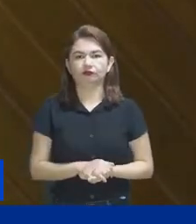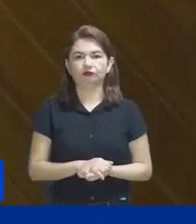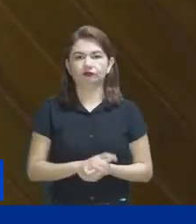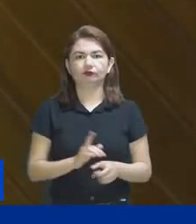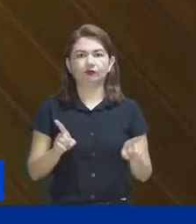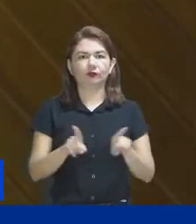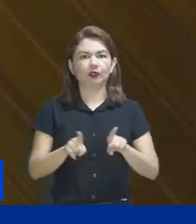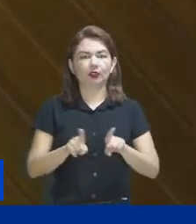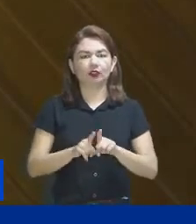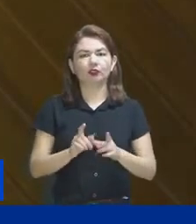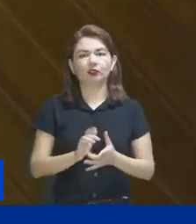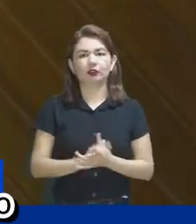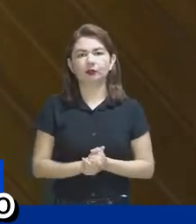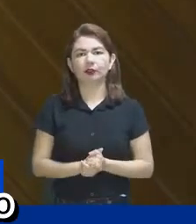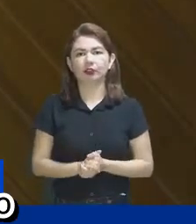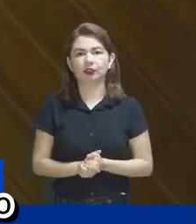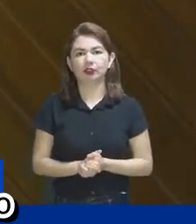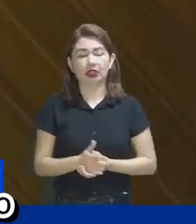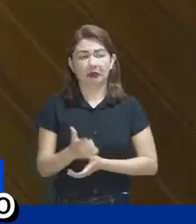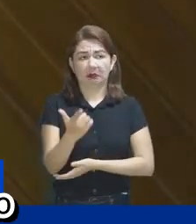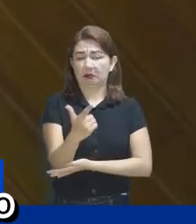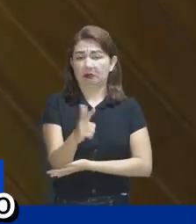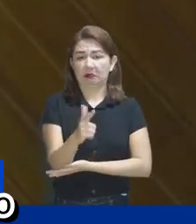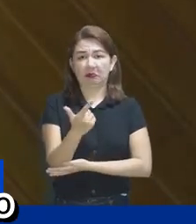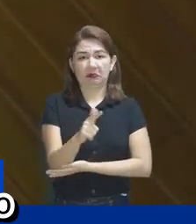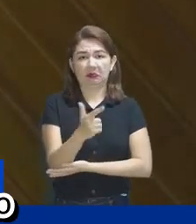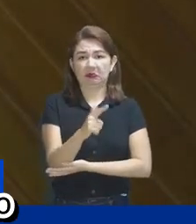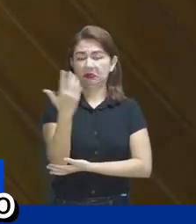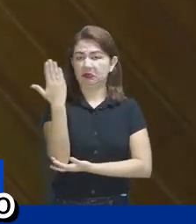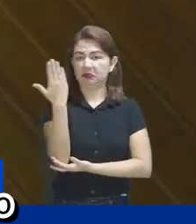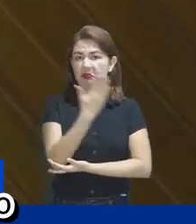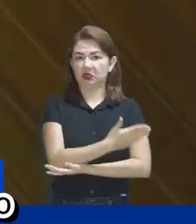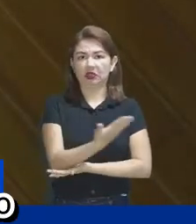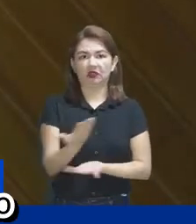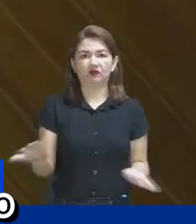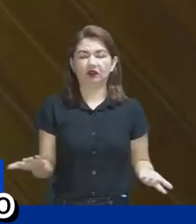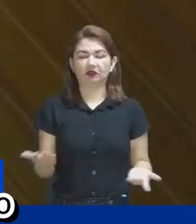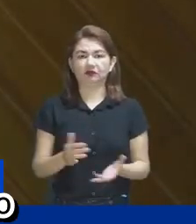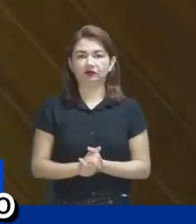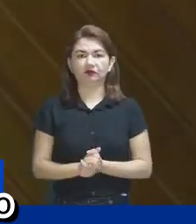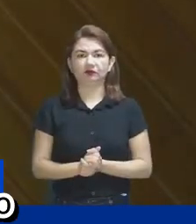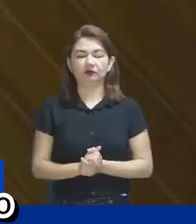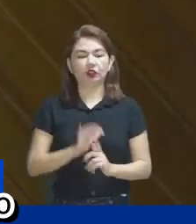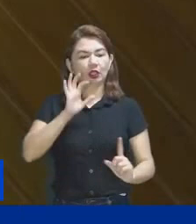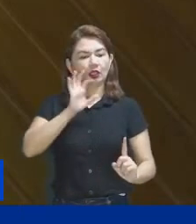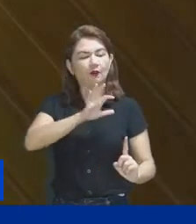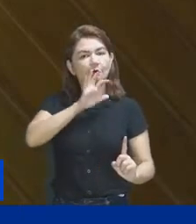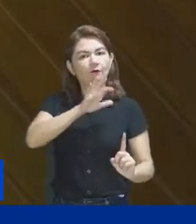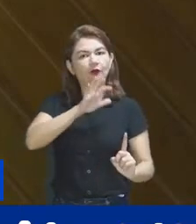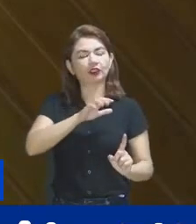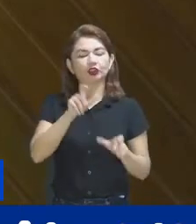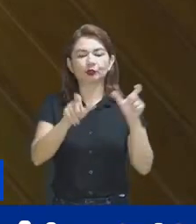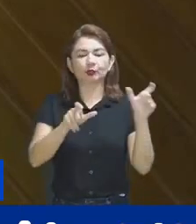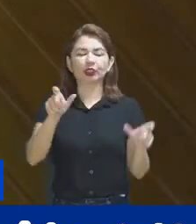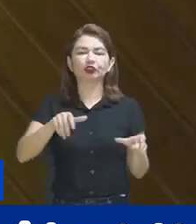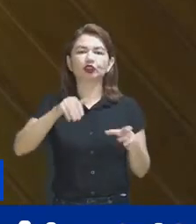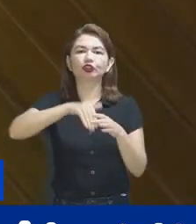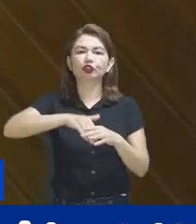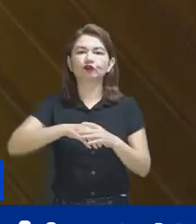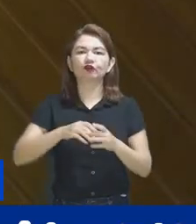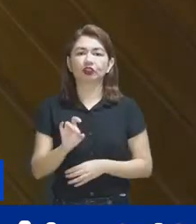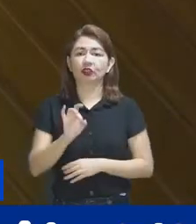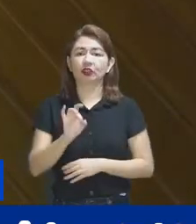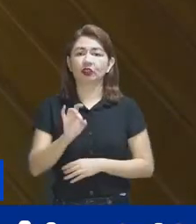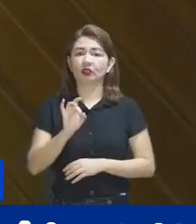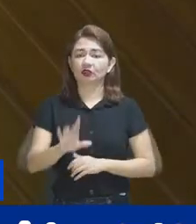dessa representação, não houve aqui nenhum tipo de aliciamento de eleitores ou transporte irregular. Houve apenas o